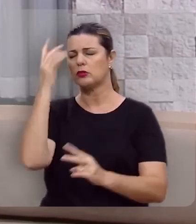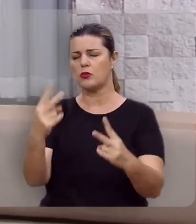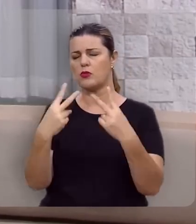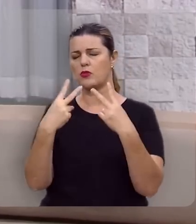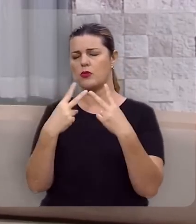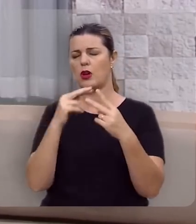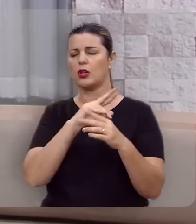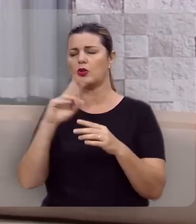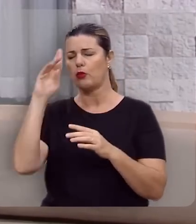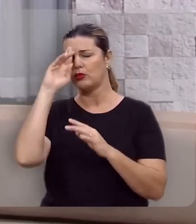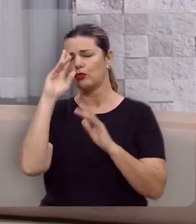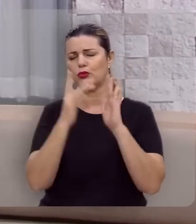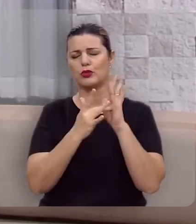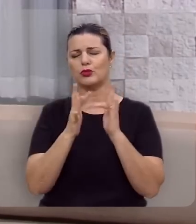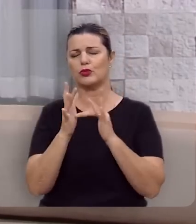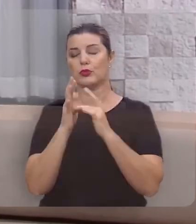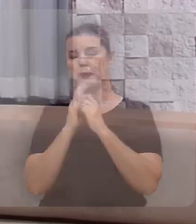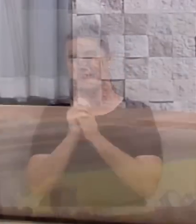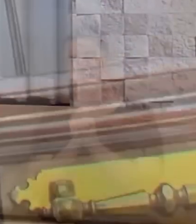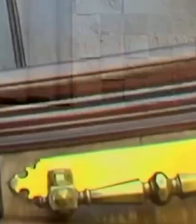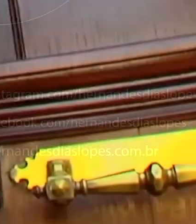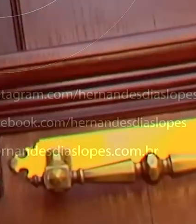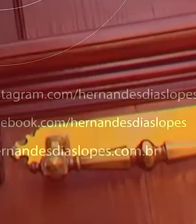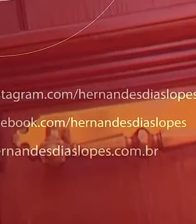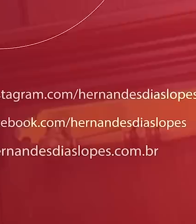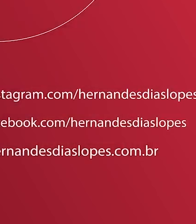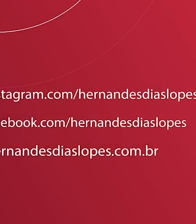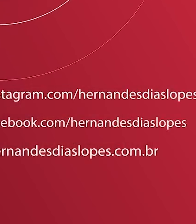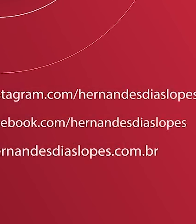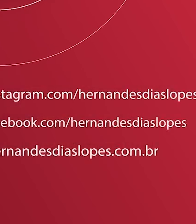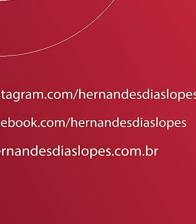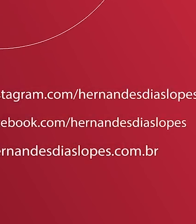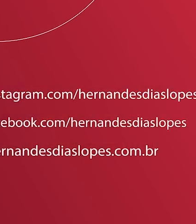Todos nós com o coração apertado,